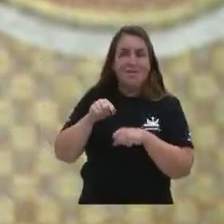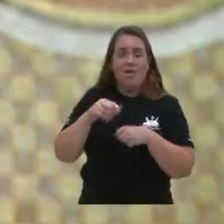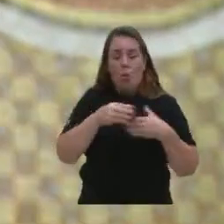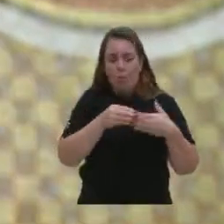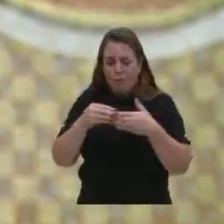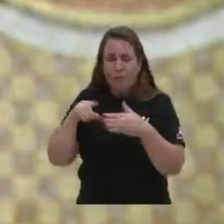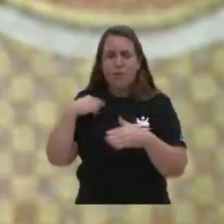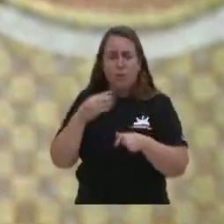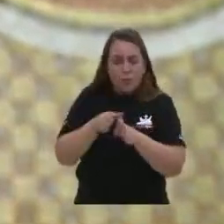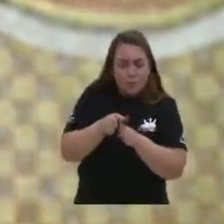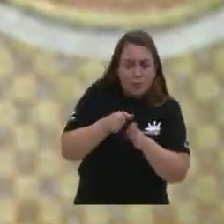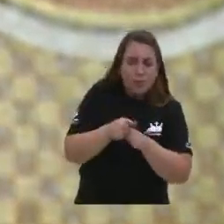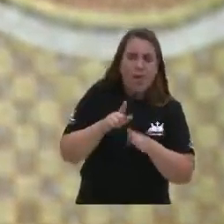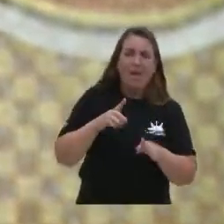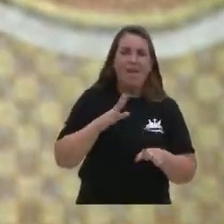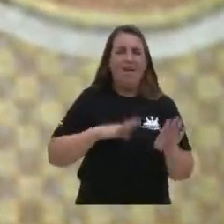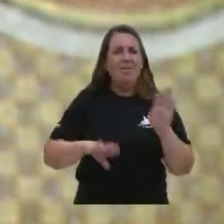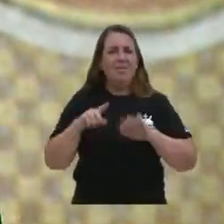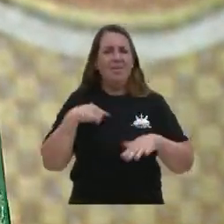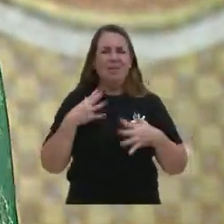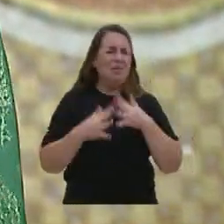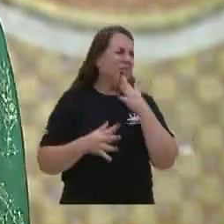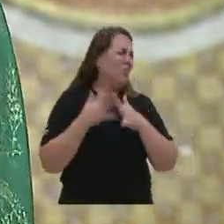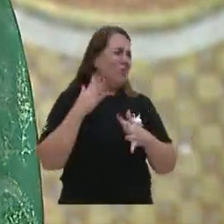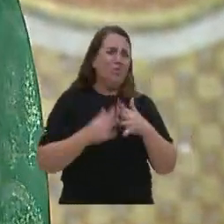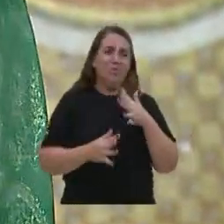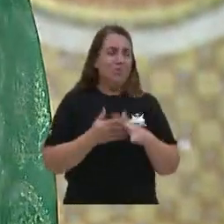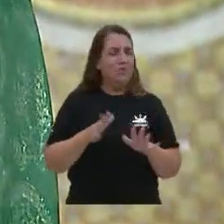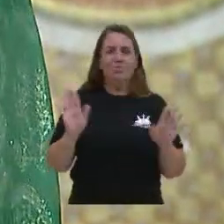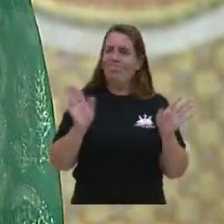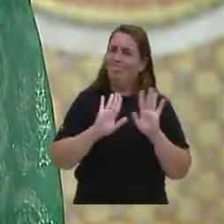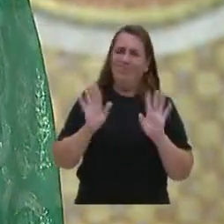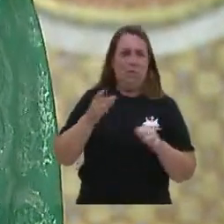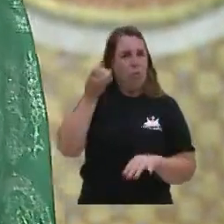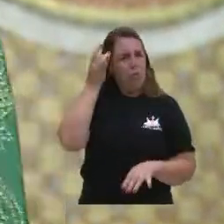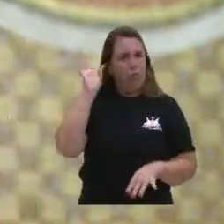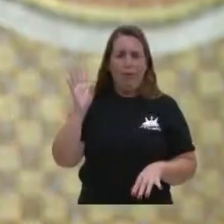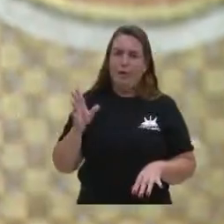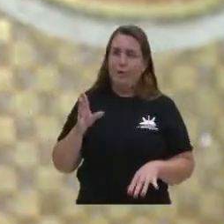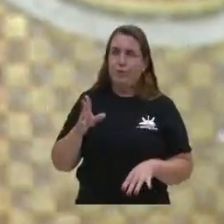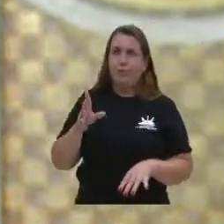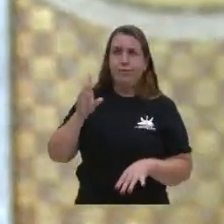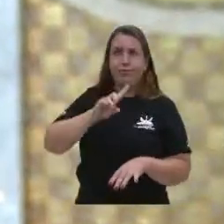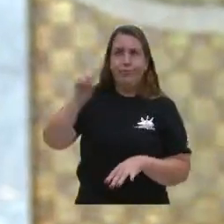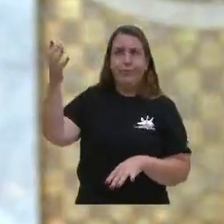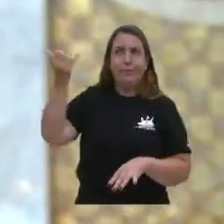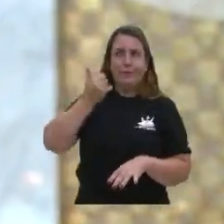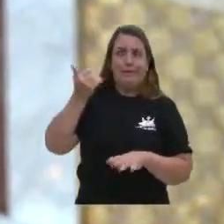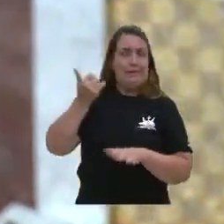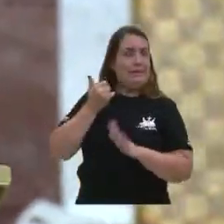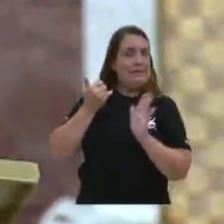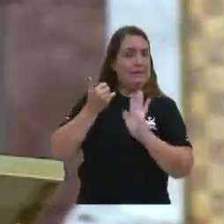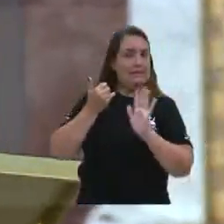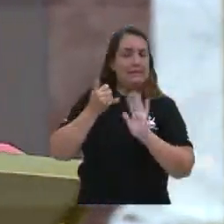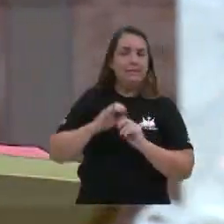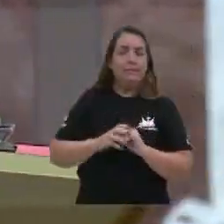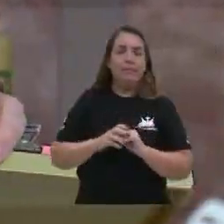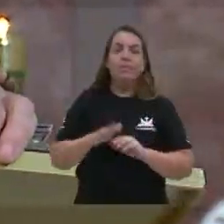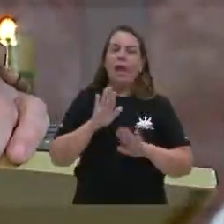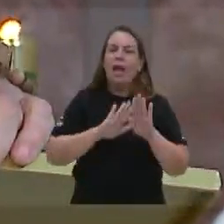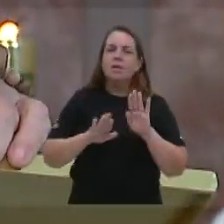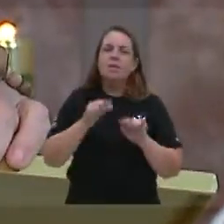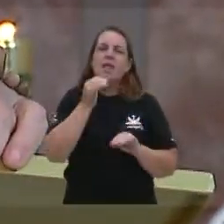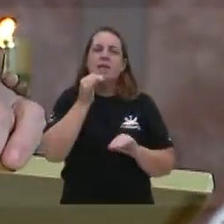ficamos confusos, e não é fácil escutar Deus. Vou dar um exemplo, às vezes a gente vai pegar uma